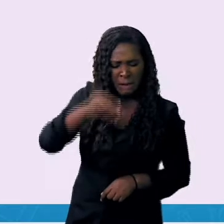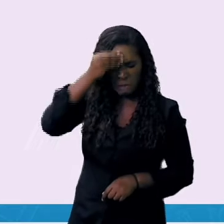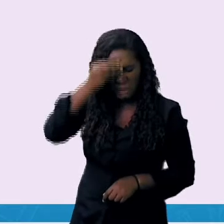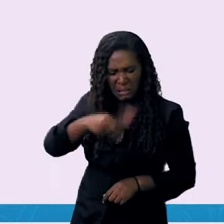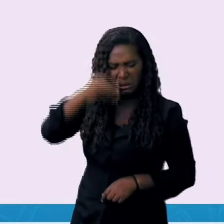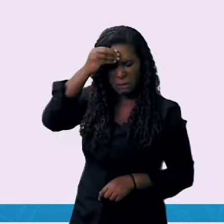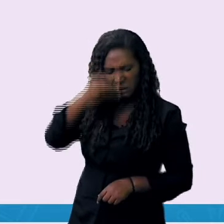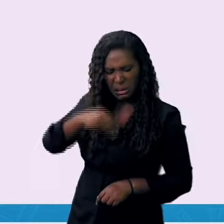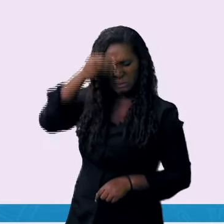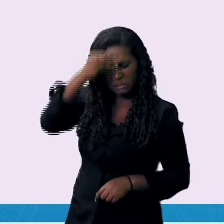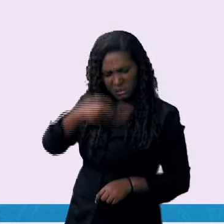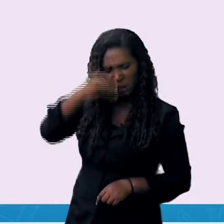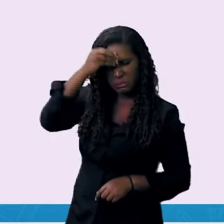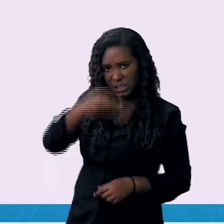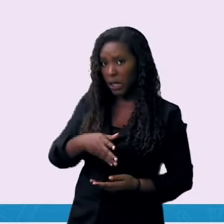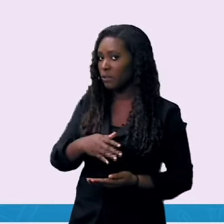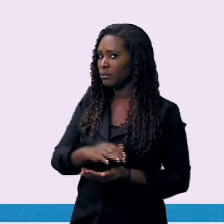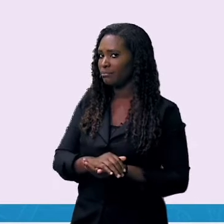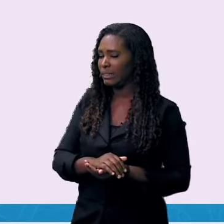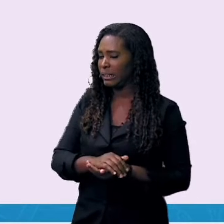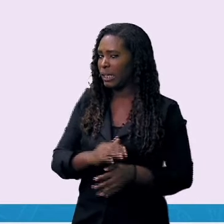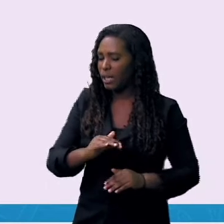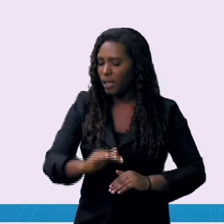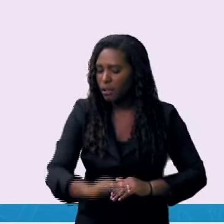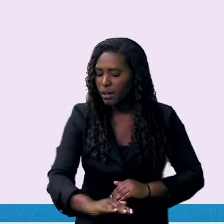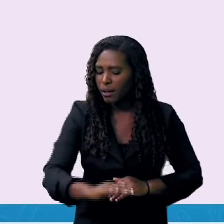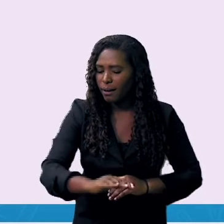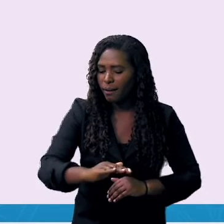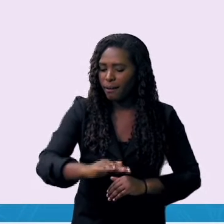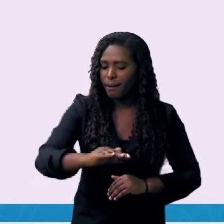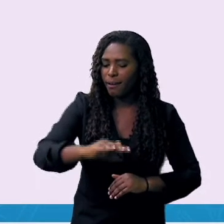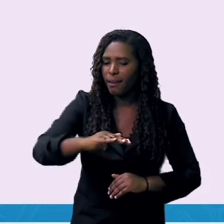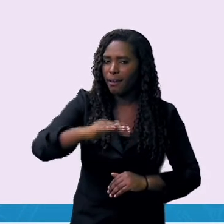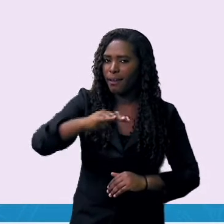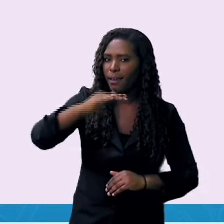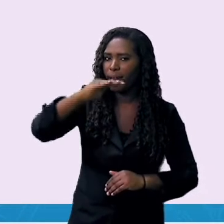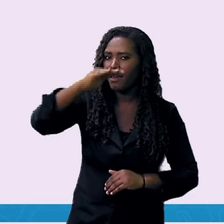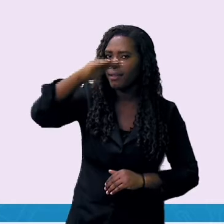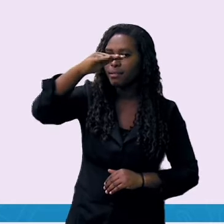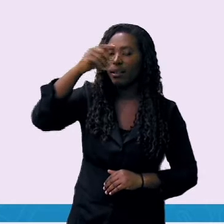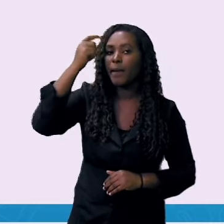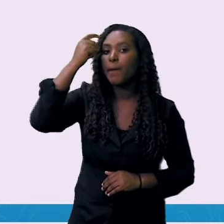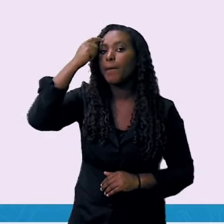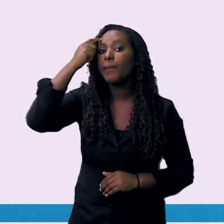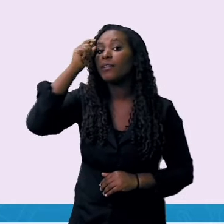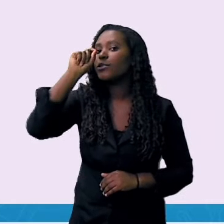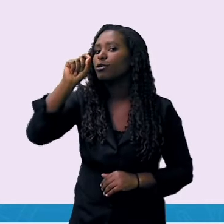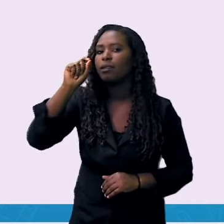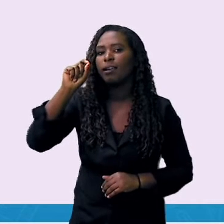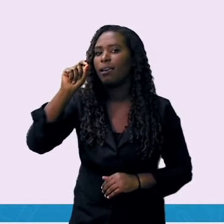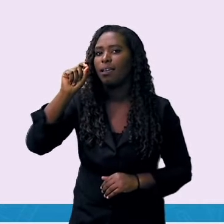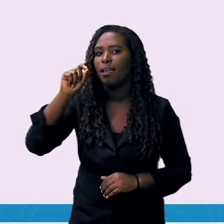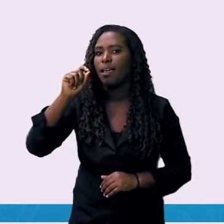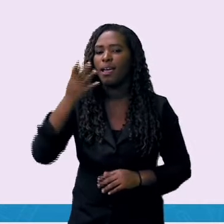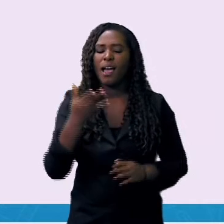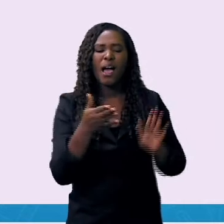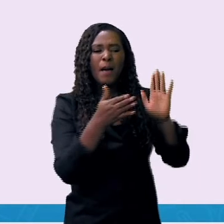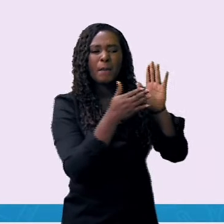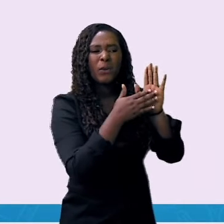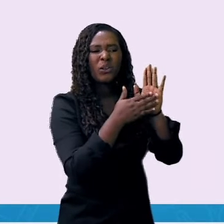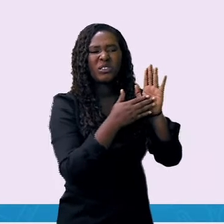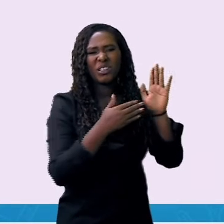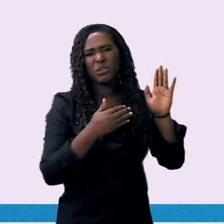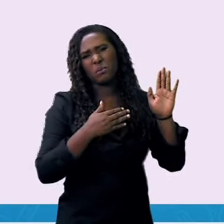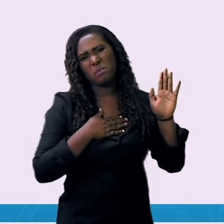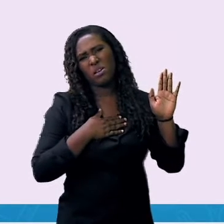pessoa chamada de preguiçosa na infância pensará que não consegue chegar até o fim de nenhum dos seus projetos. Afinal